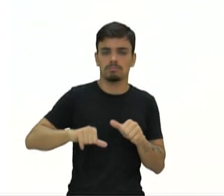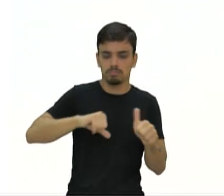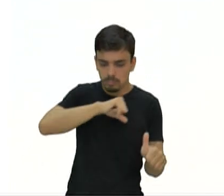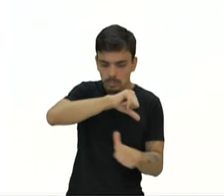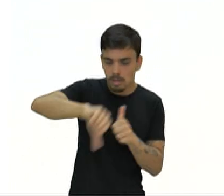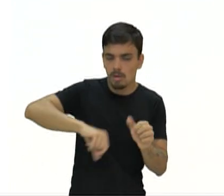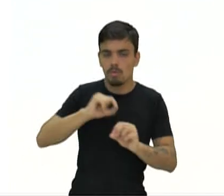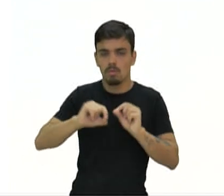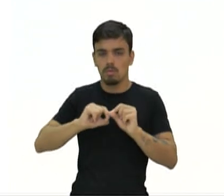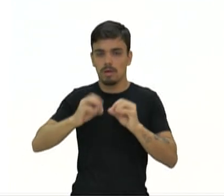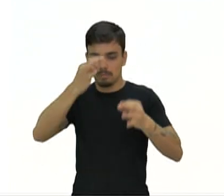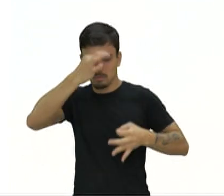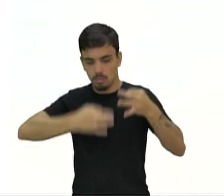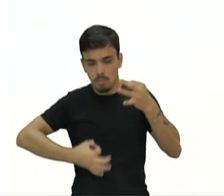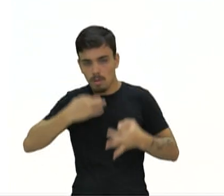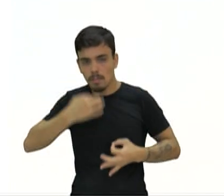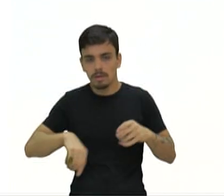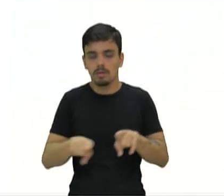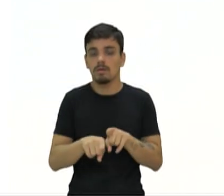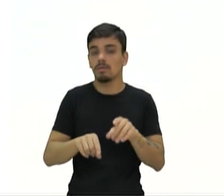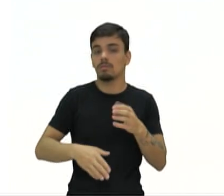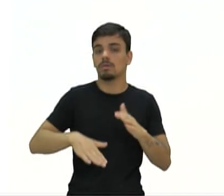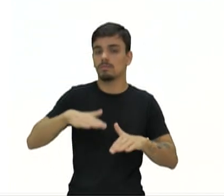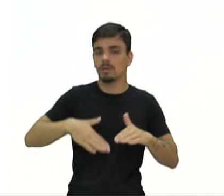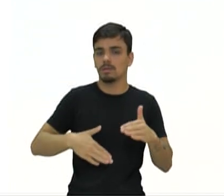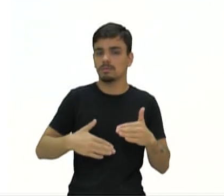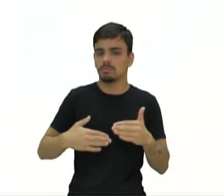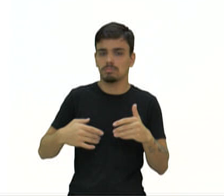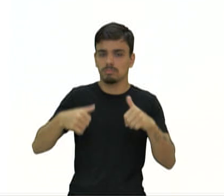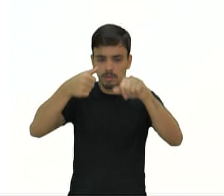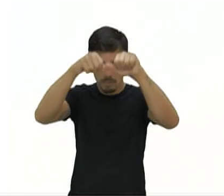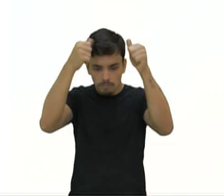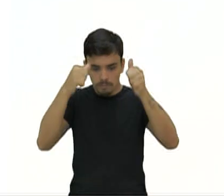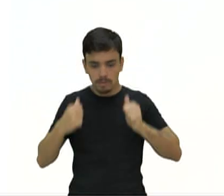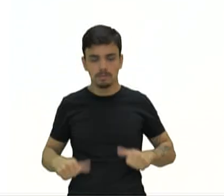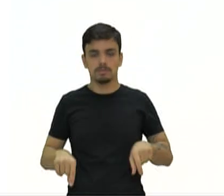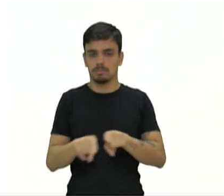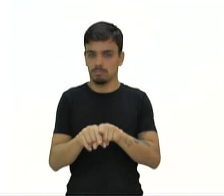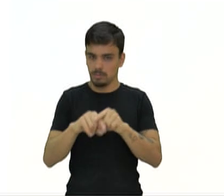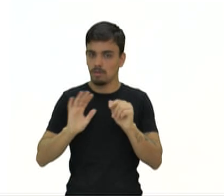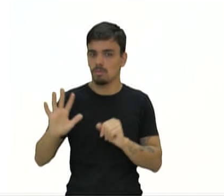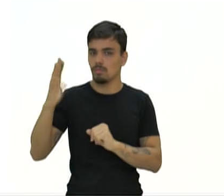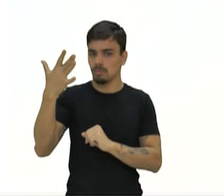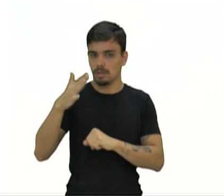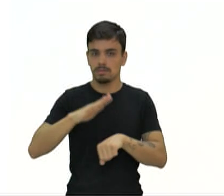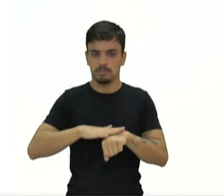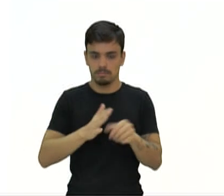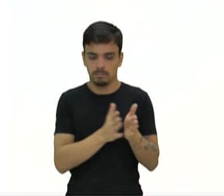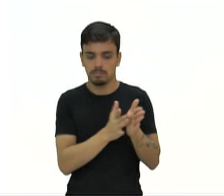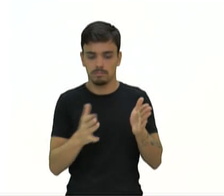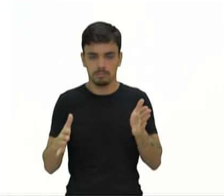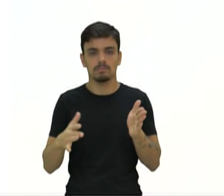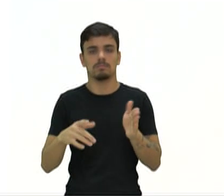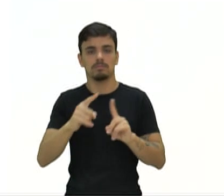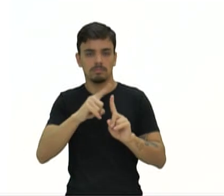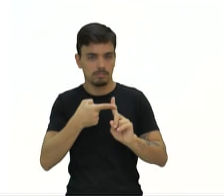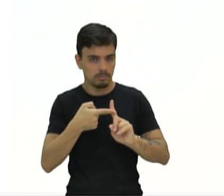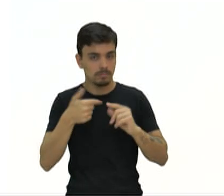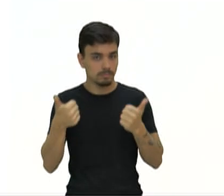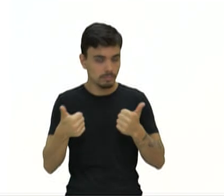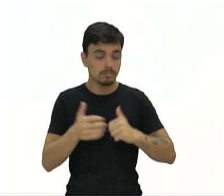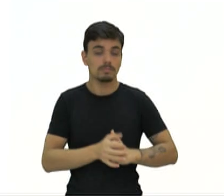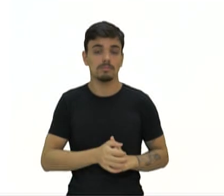vezes comportamentais, fisiológicas, muitas coisas podem acontecer nesse período. Vamos a um primeiro